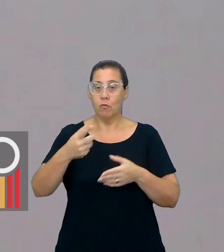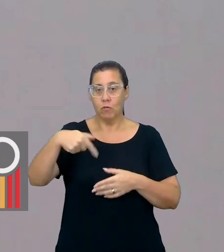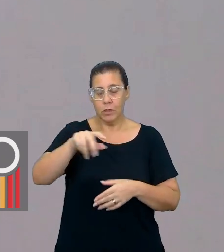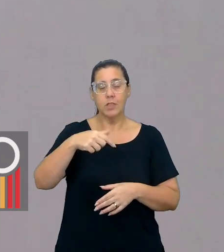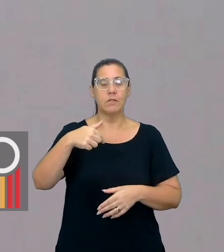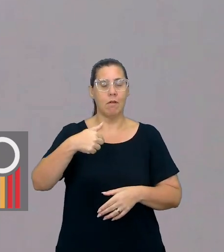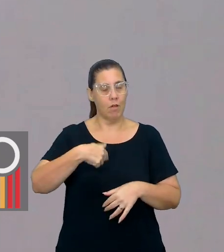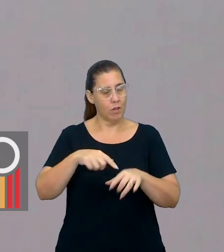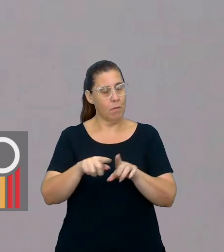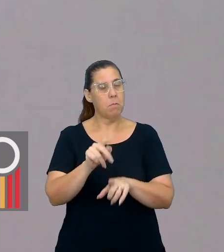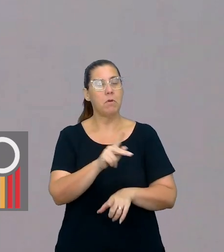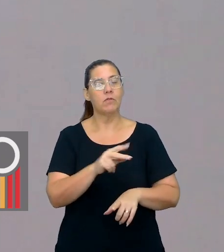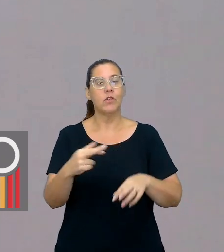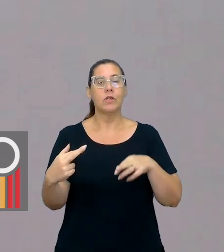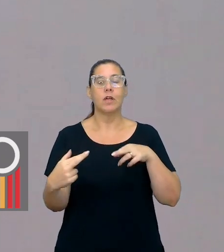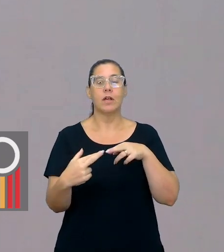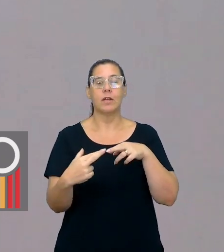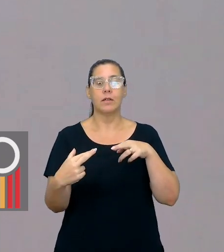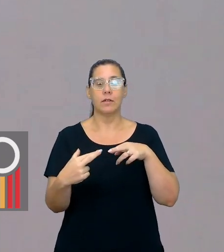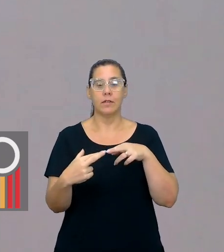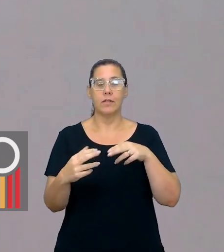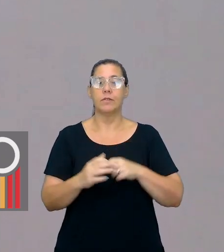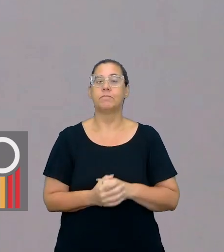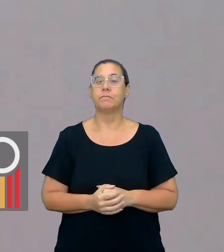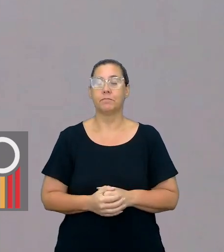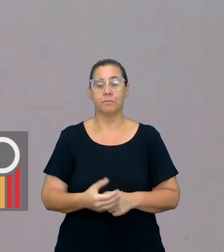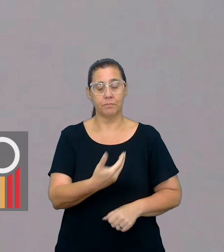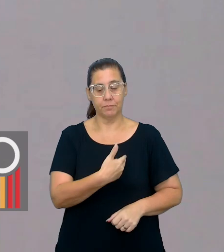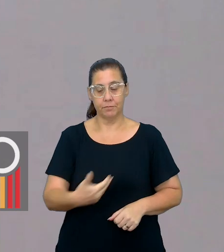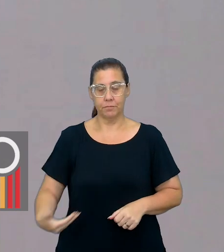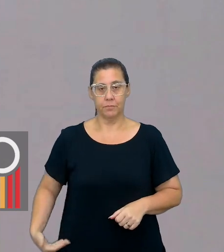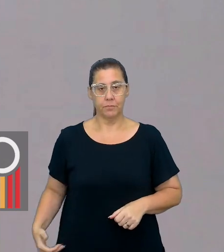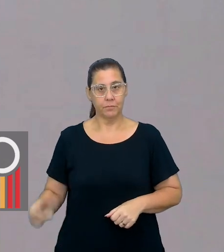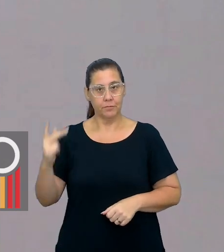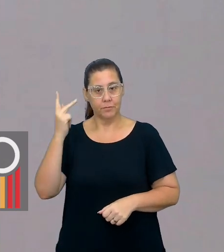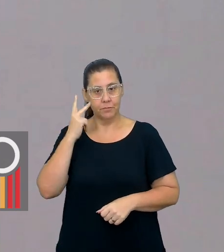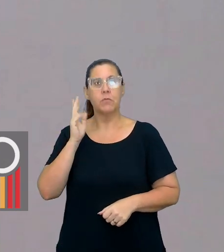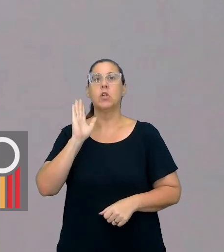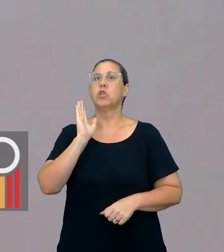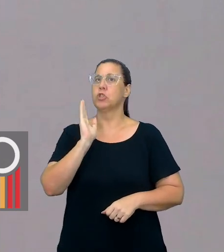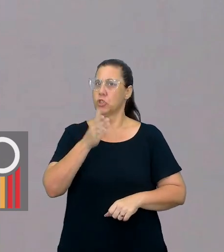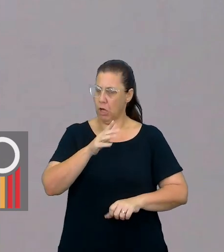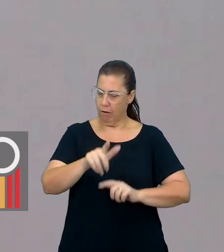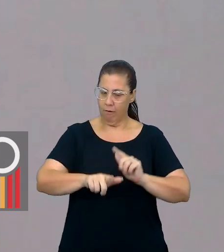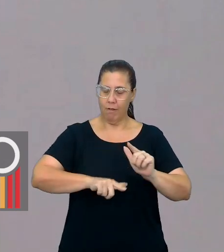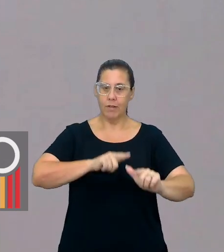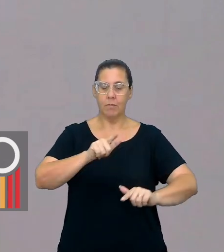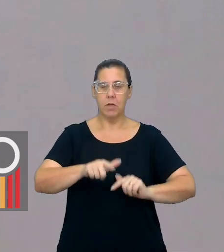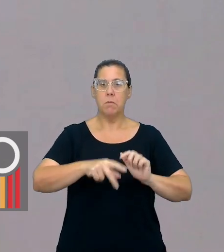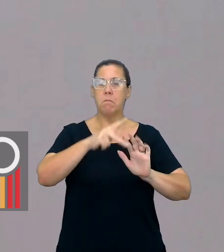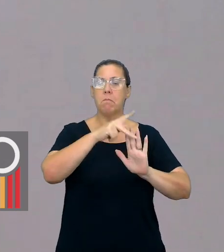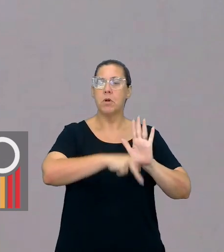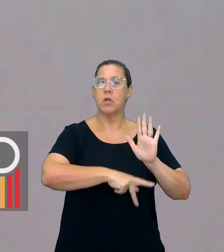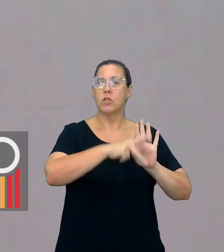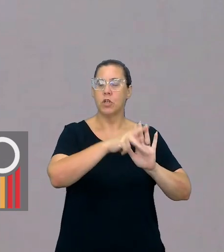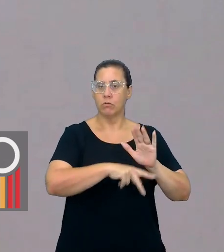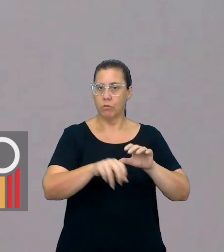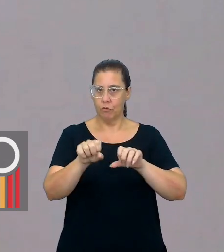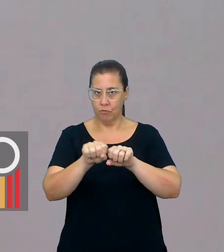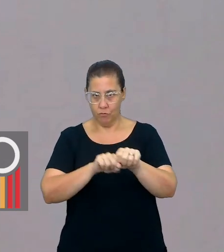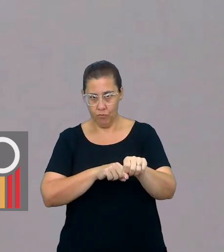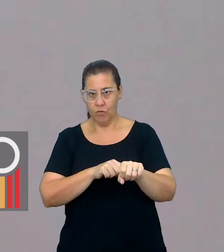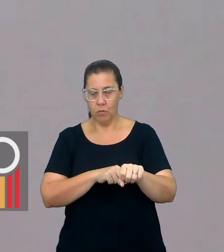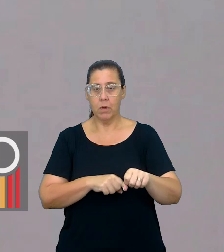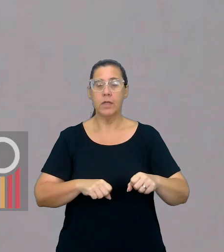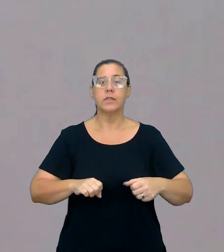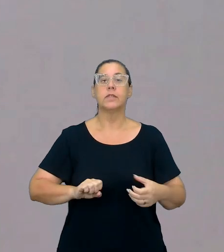sou professora da rede pública de São Paulo, tá? E já atuei em projetos de formação